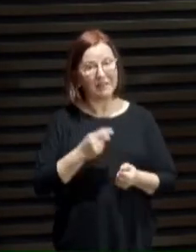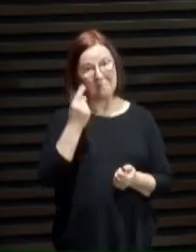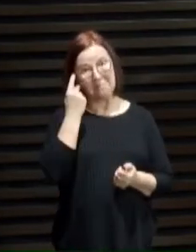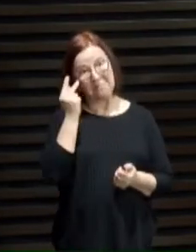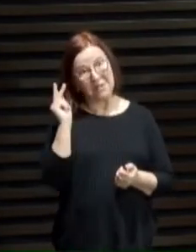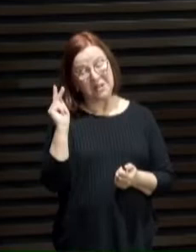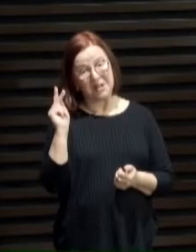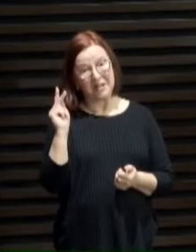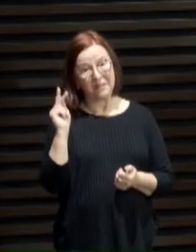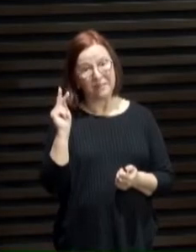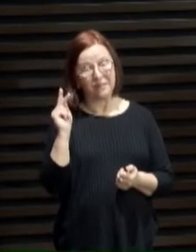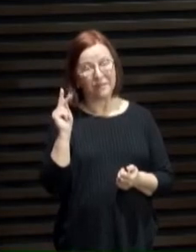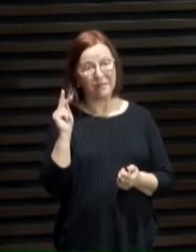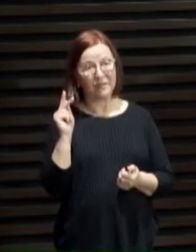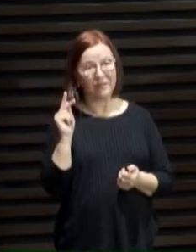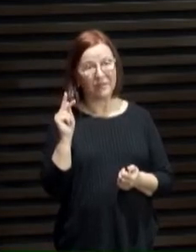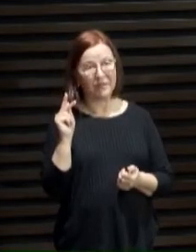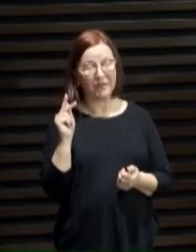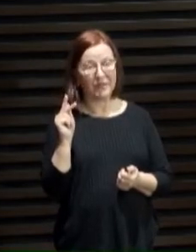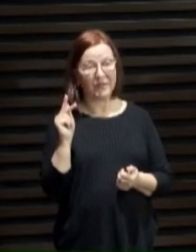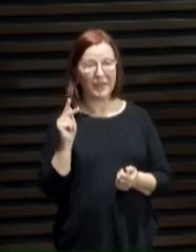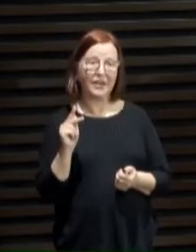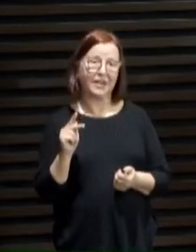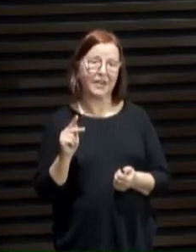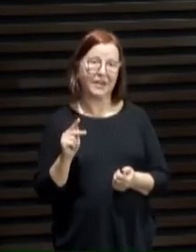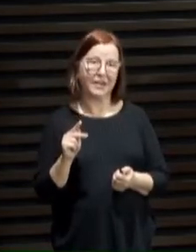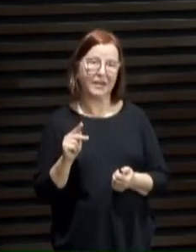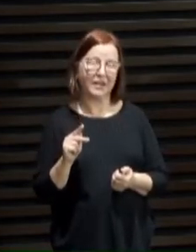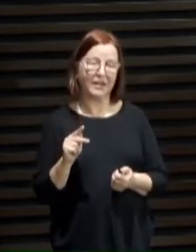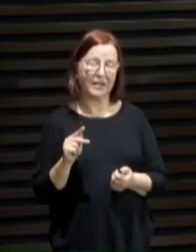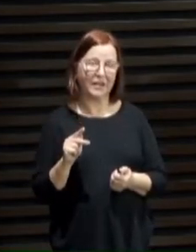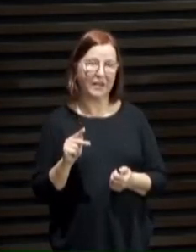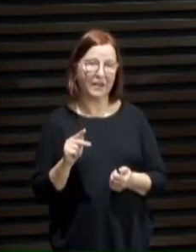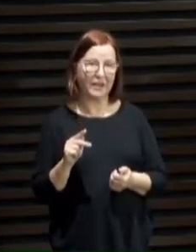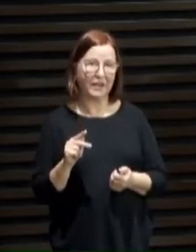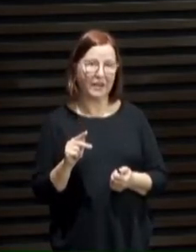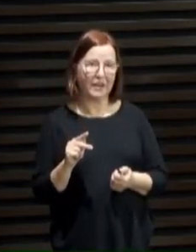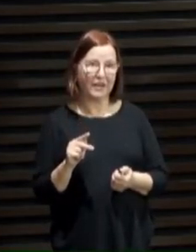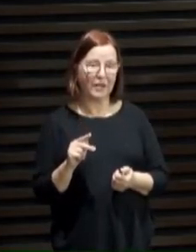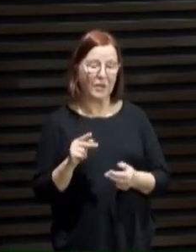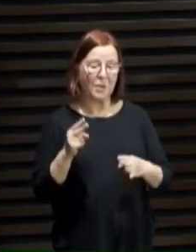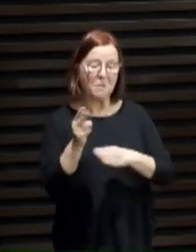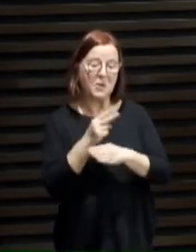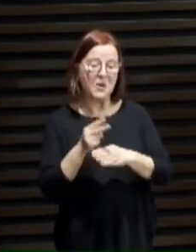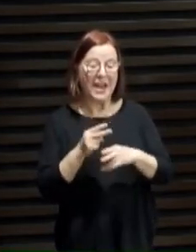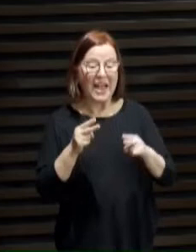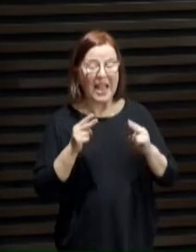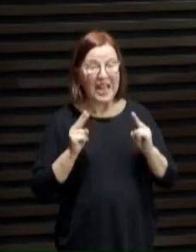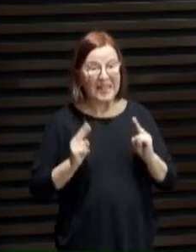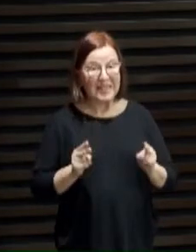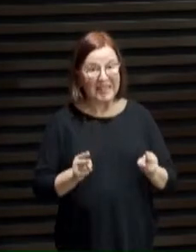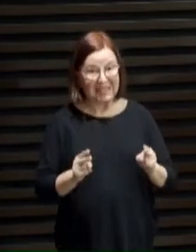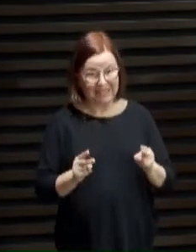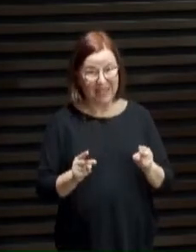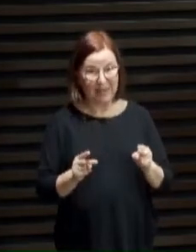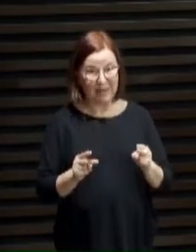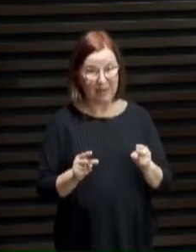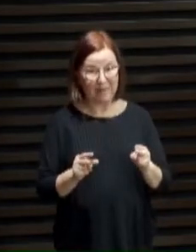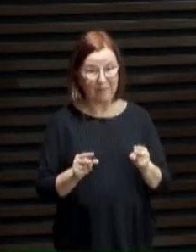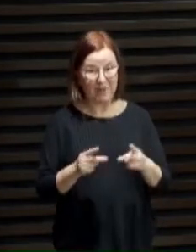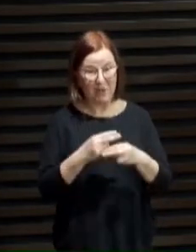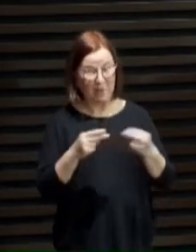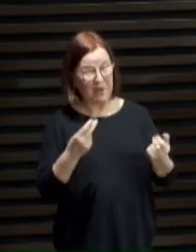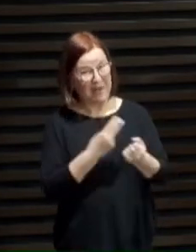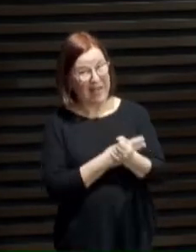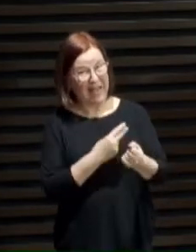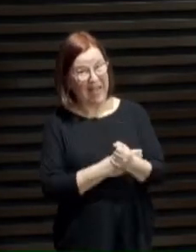que de fato os fariseus vão fazendo ao longo do Evangelho de João, procurar sempre alguma coisa para tirar o prestígio de Jesus, para fazer